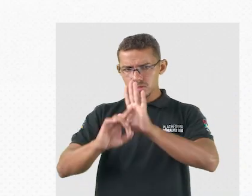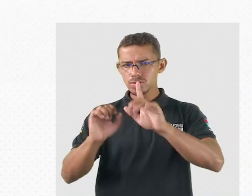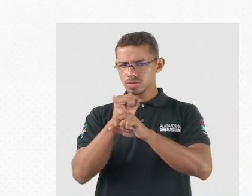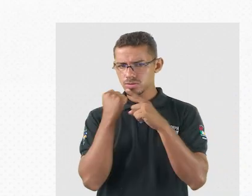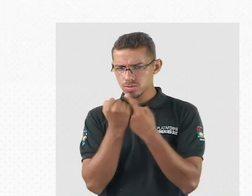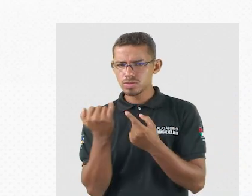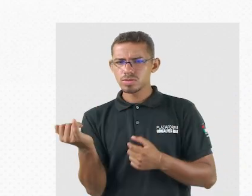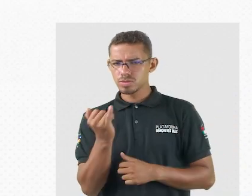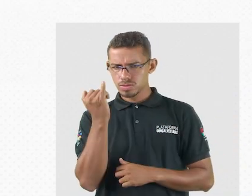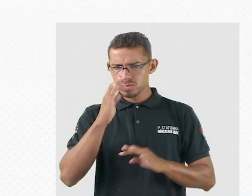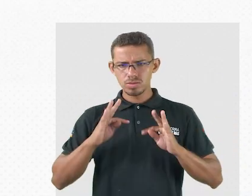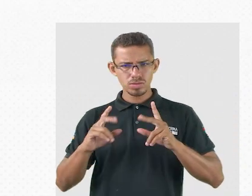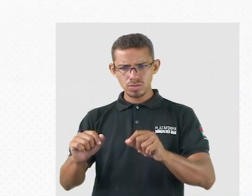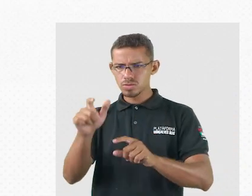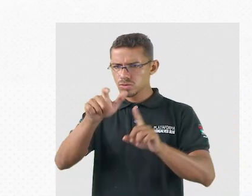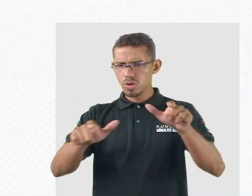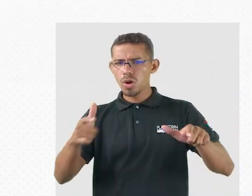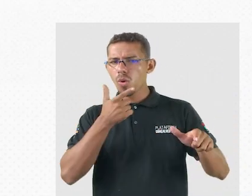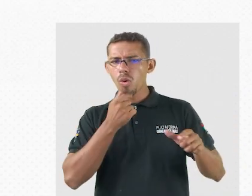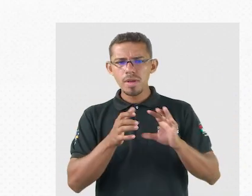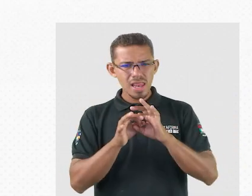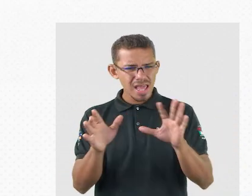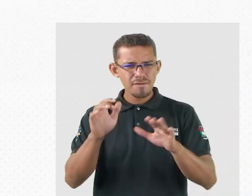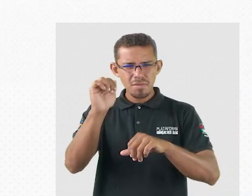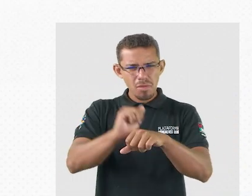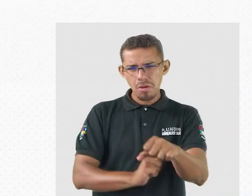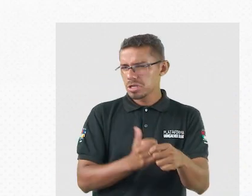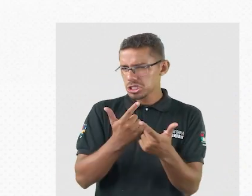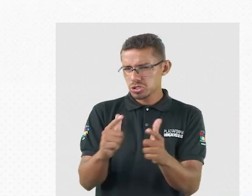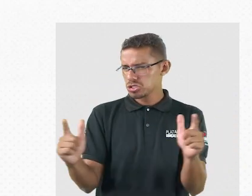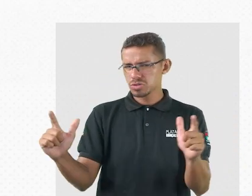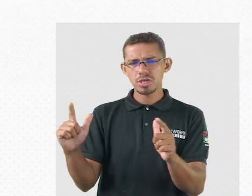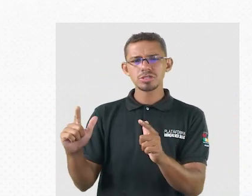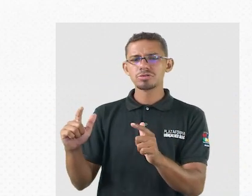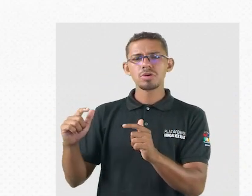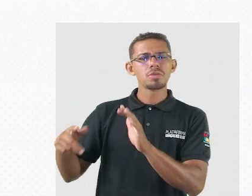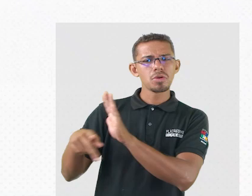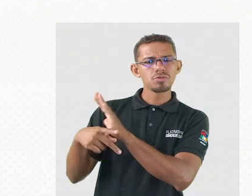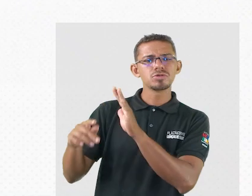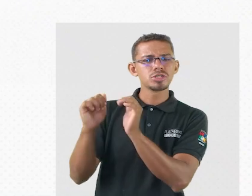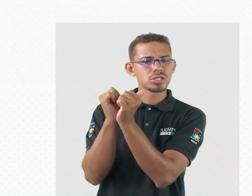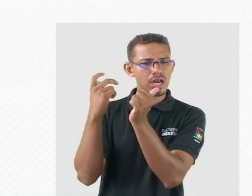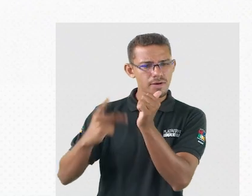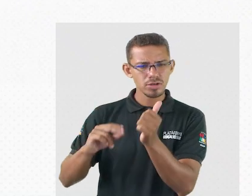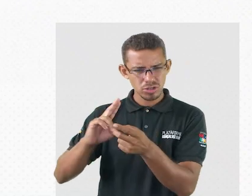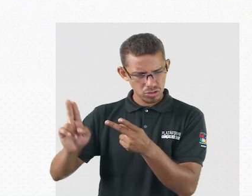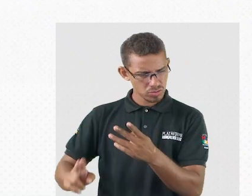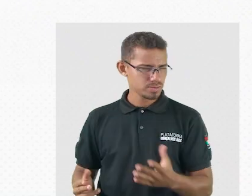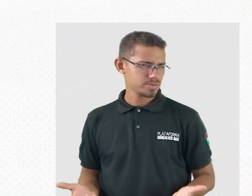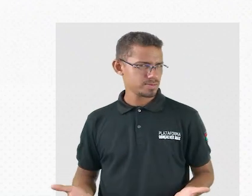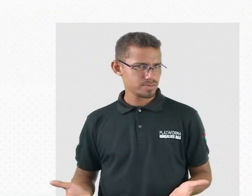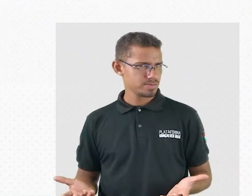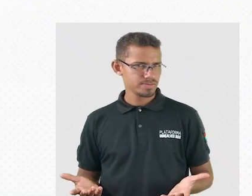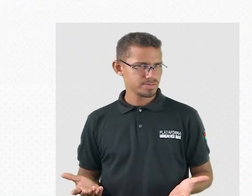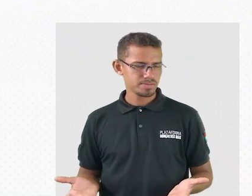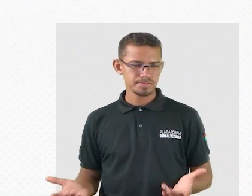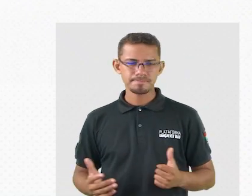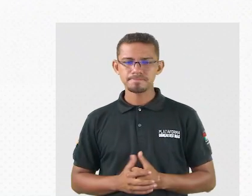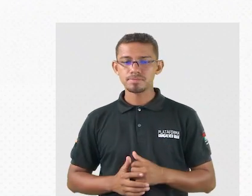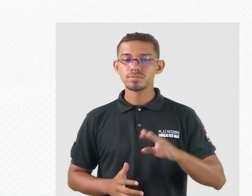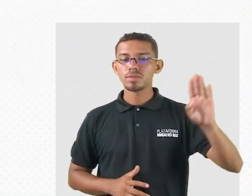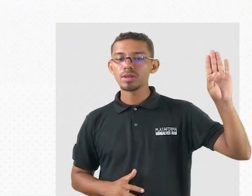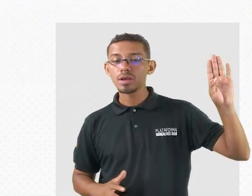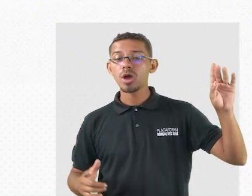sociais fundamentais para todo e qualquer homem livre e pobre, mesmo que não tivesse propriedades ou escravos em seus nomes.